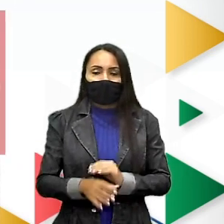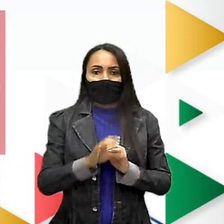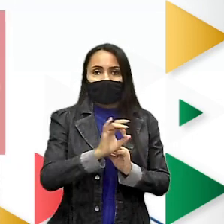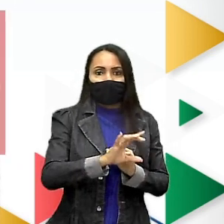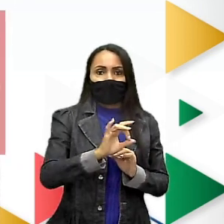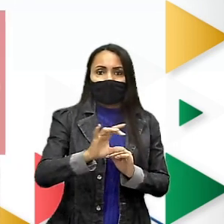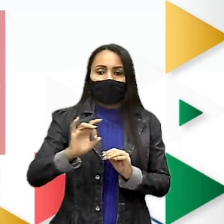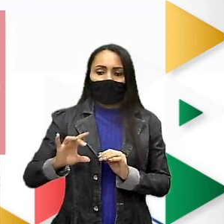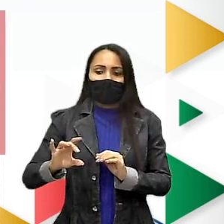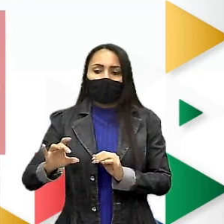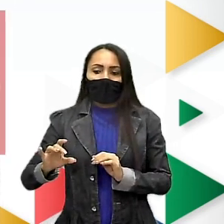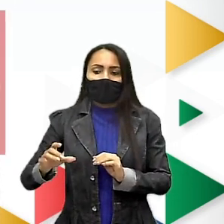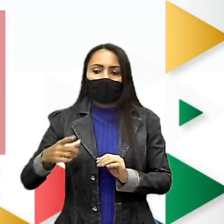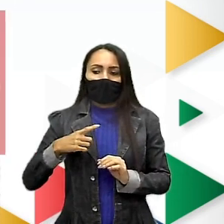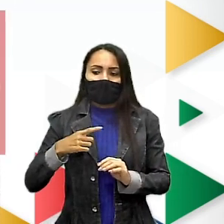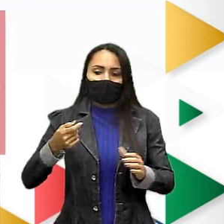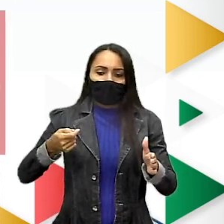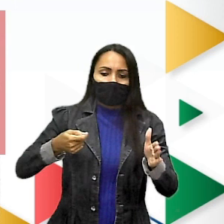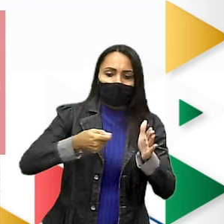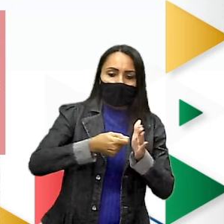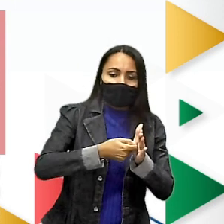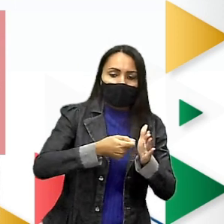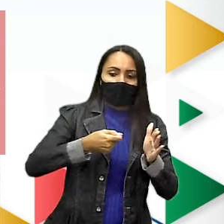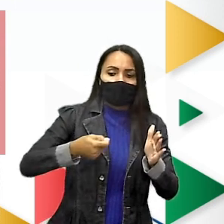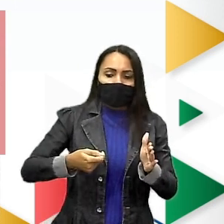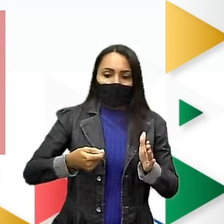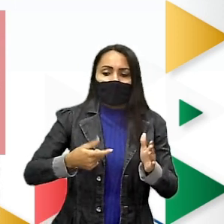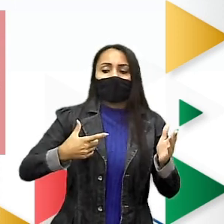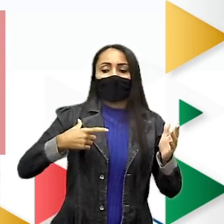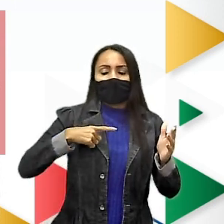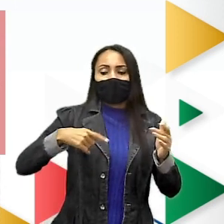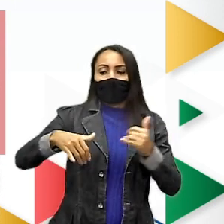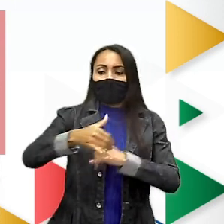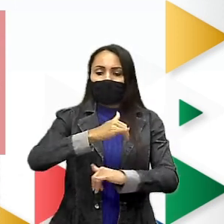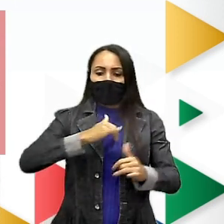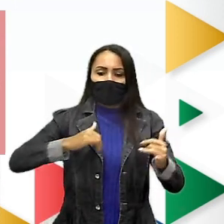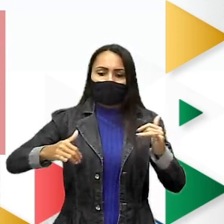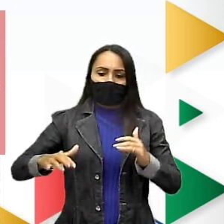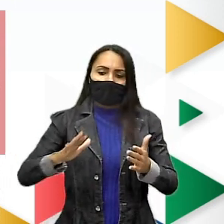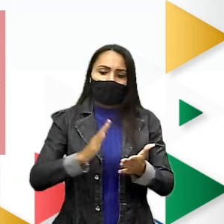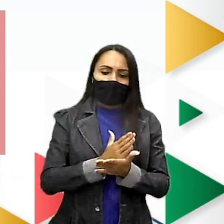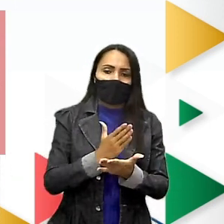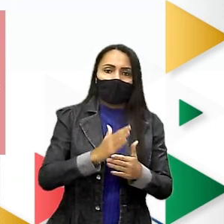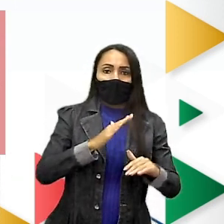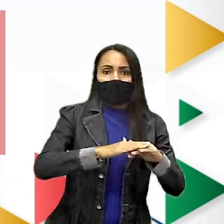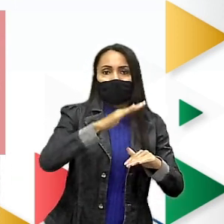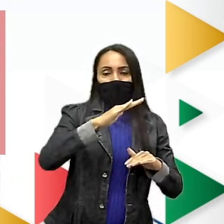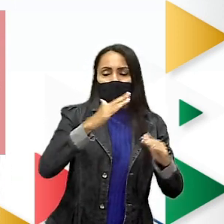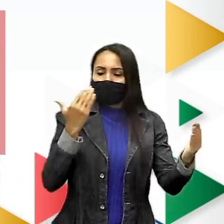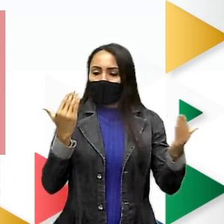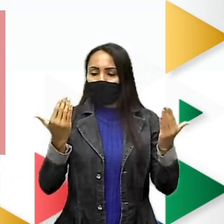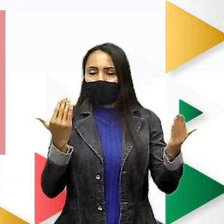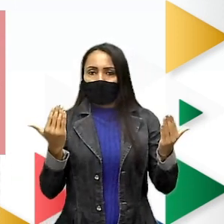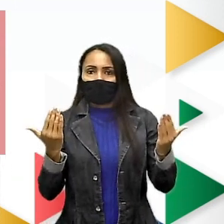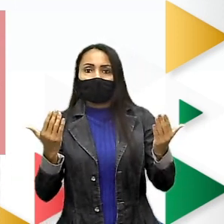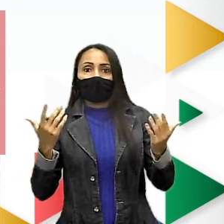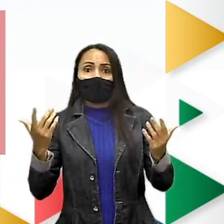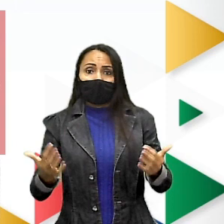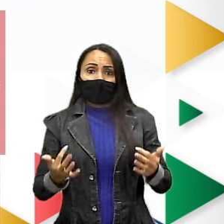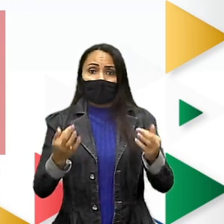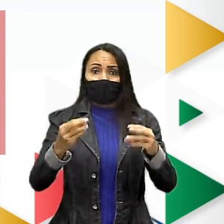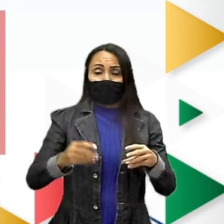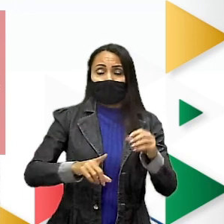desses aparelhos, quando ligados, consomem a quantidade de energia, sendo que alguns consomem mais que outros, e aí no final do mês